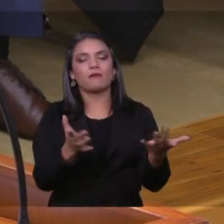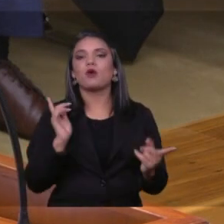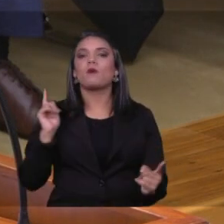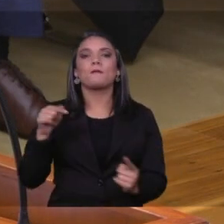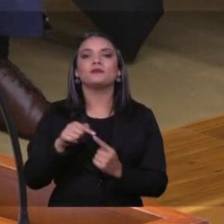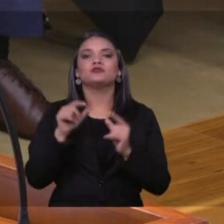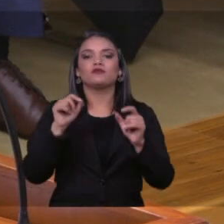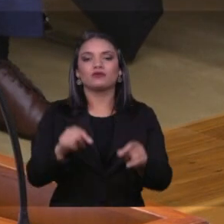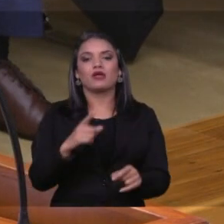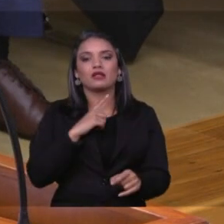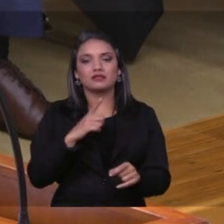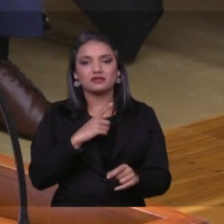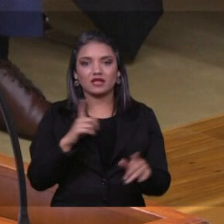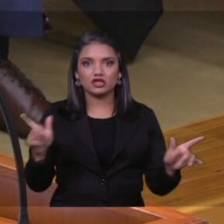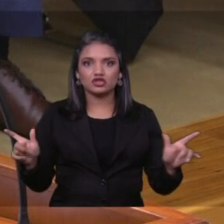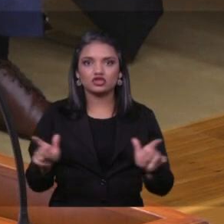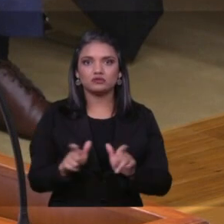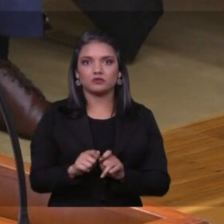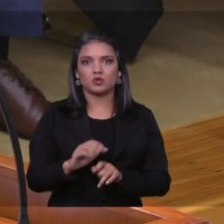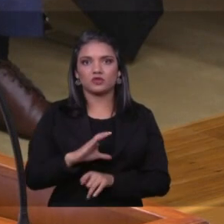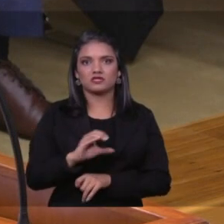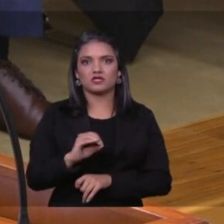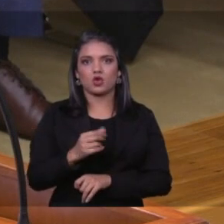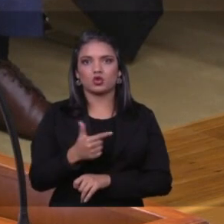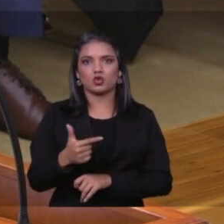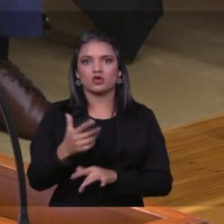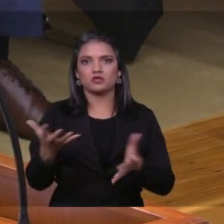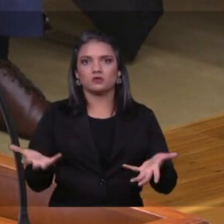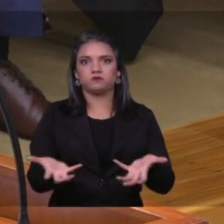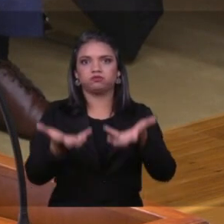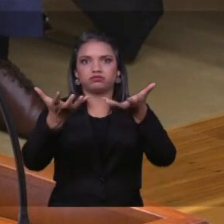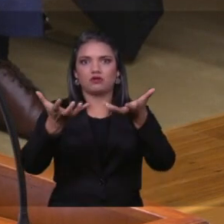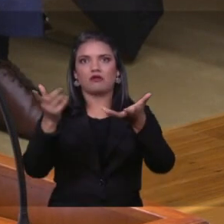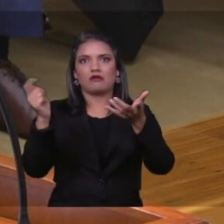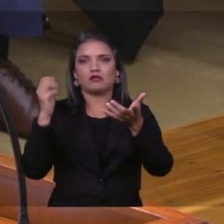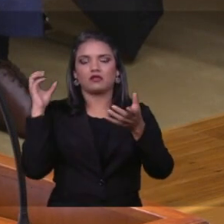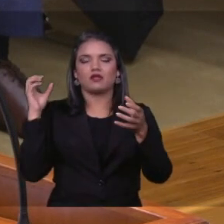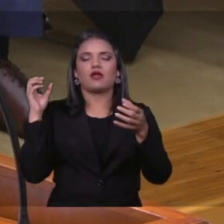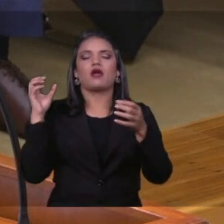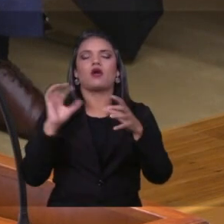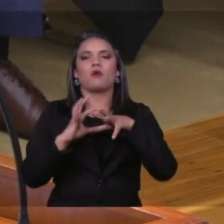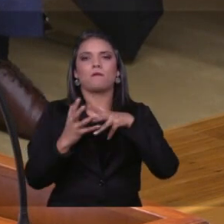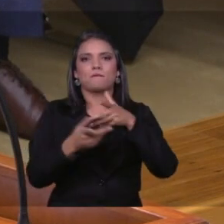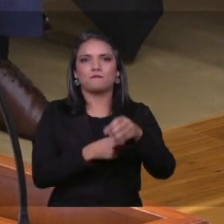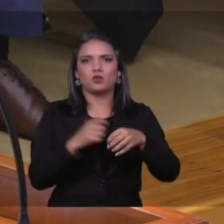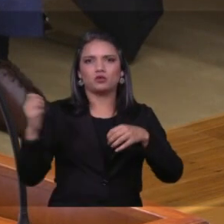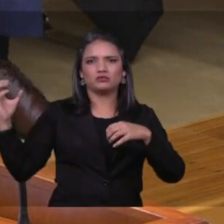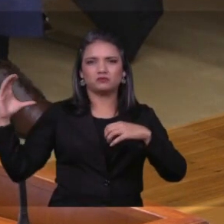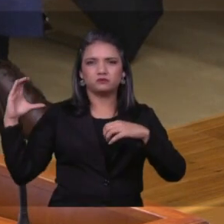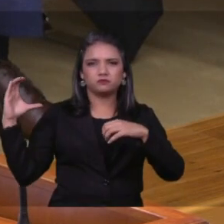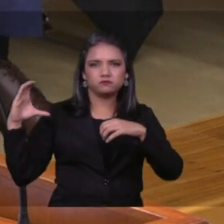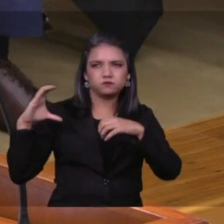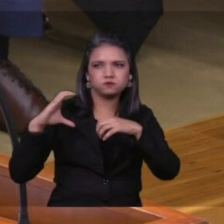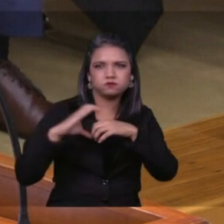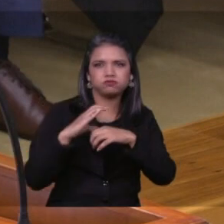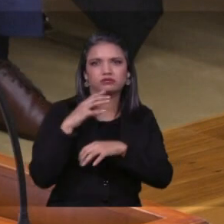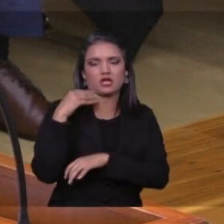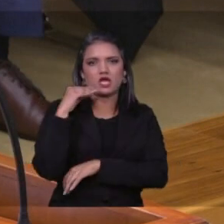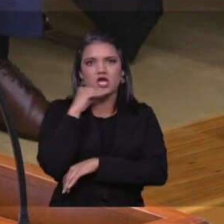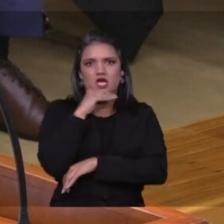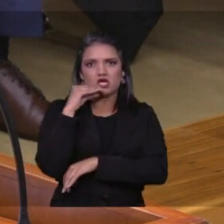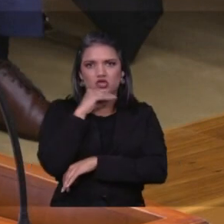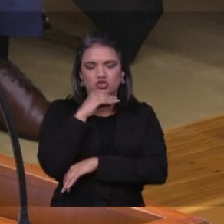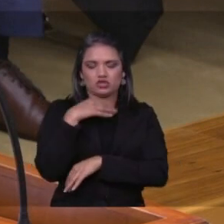a redução das emissões de gases de efeito estufa, sabidamente causadores do aquecimento global e da mudança climática. Por sua vez, no